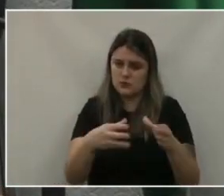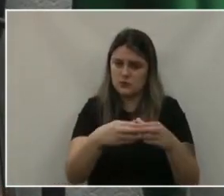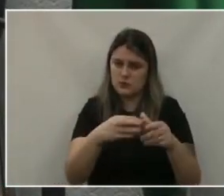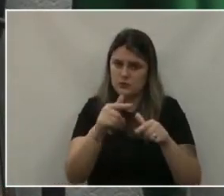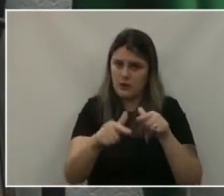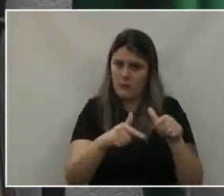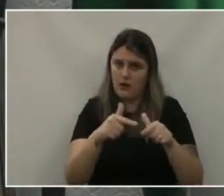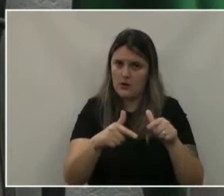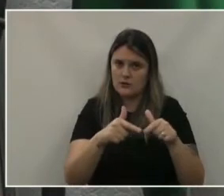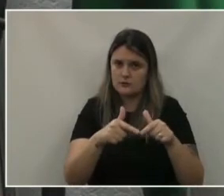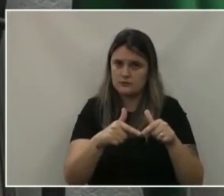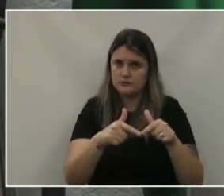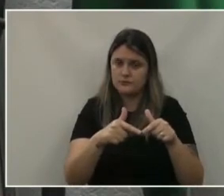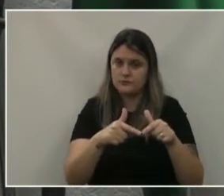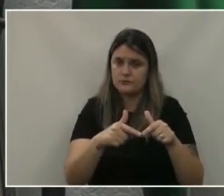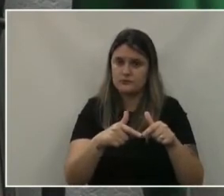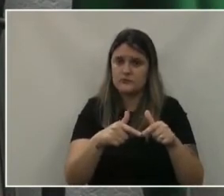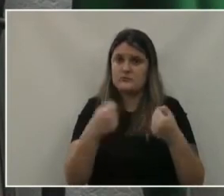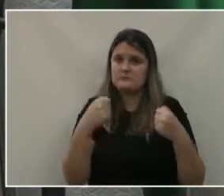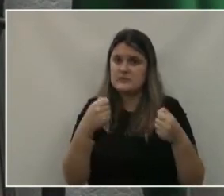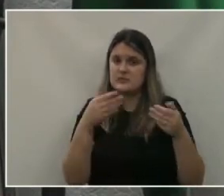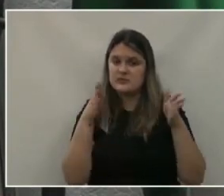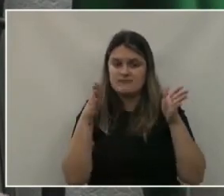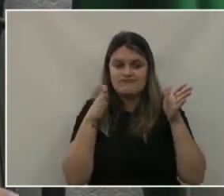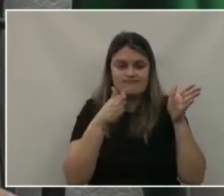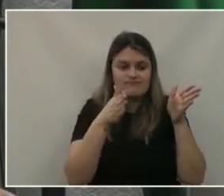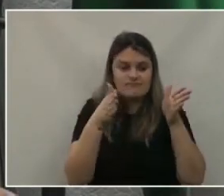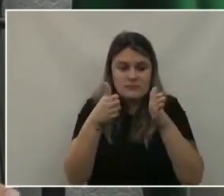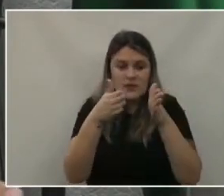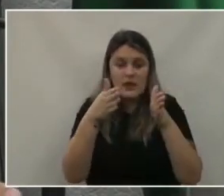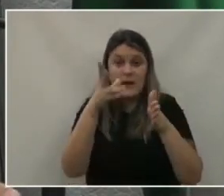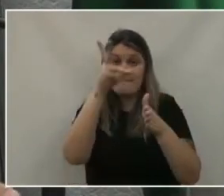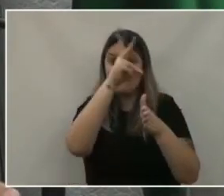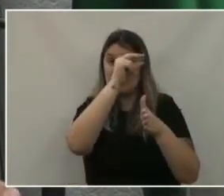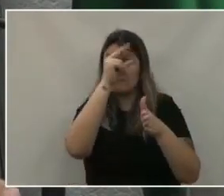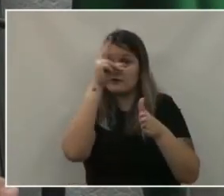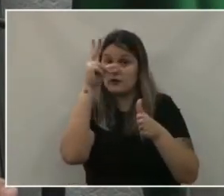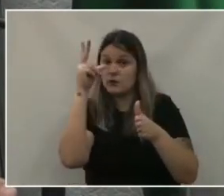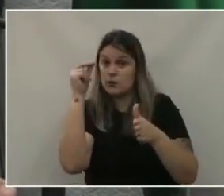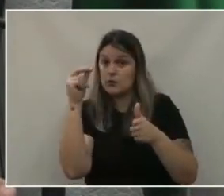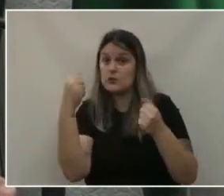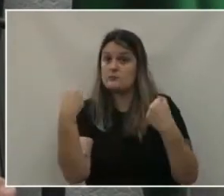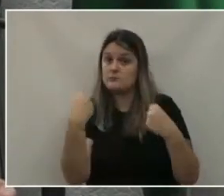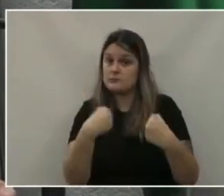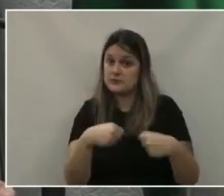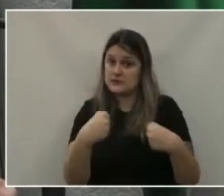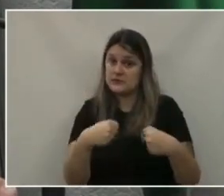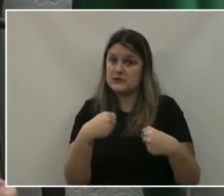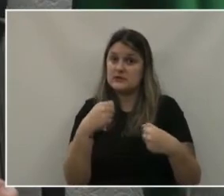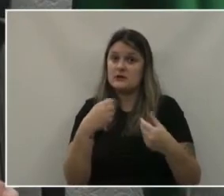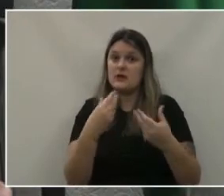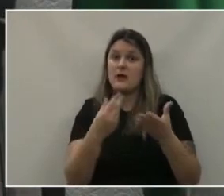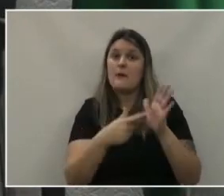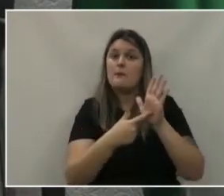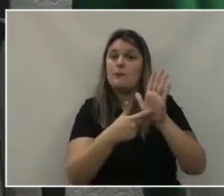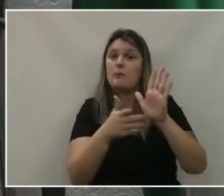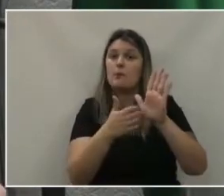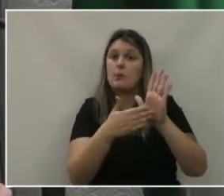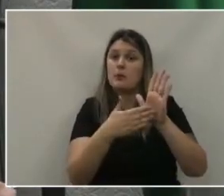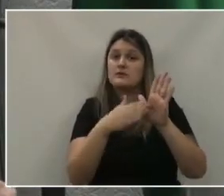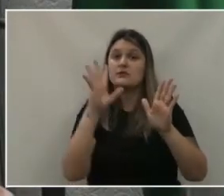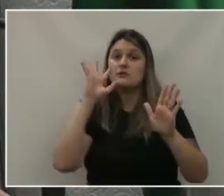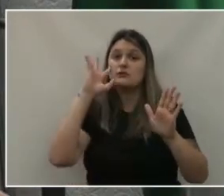trabalho, o direcionamento vai ser para que o Executivo realmente apresente